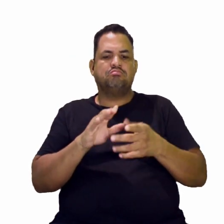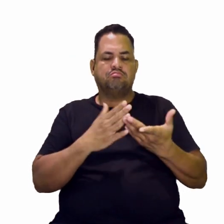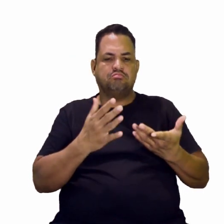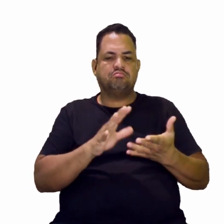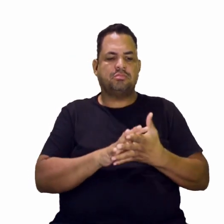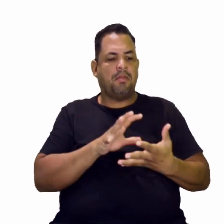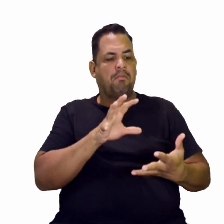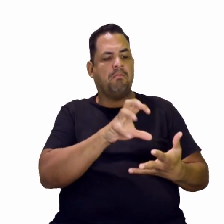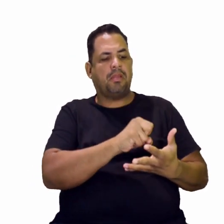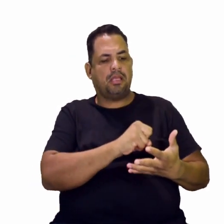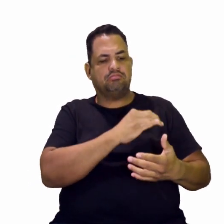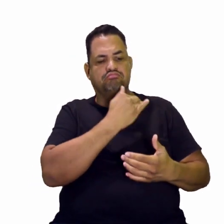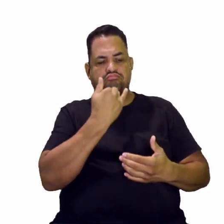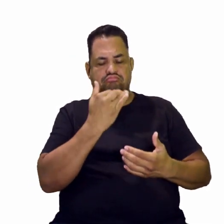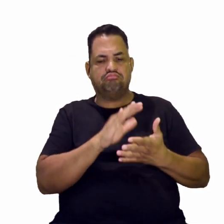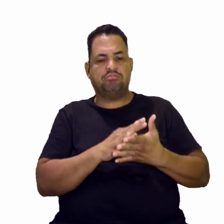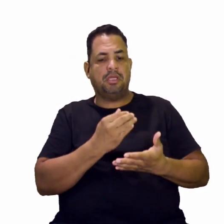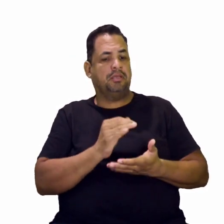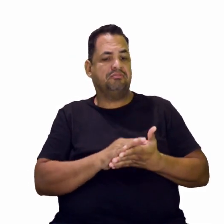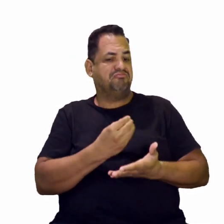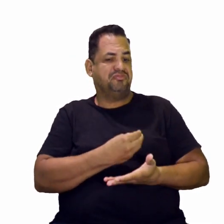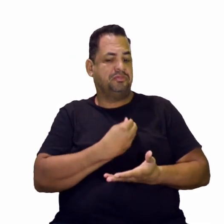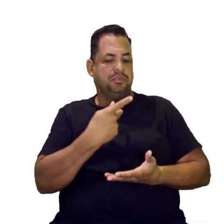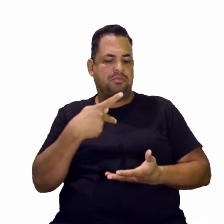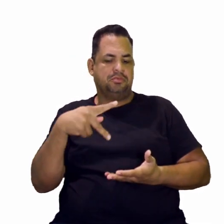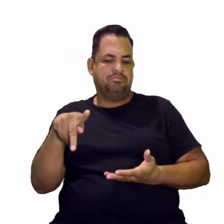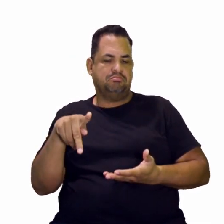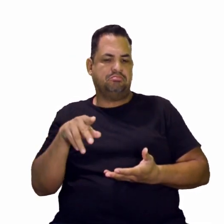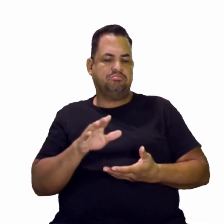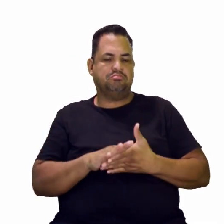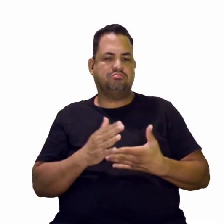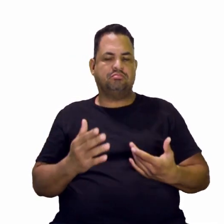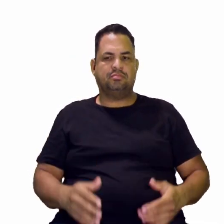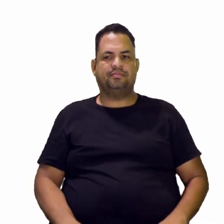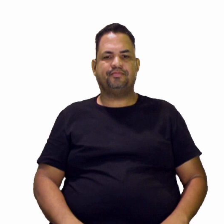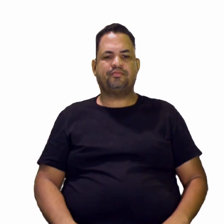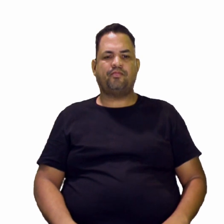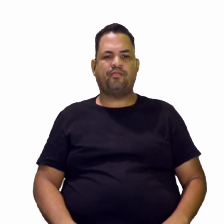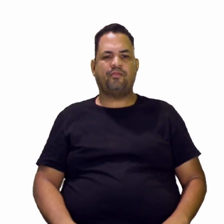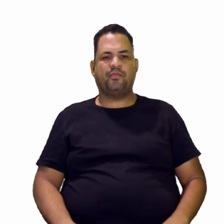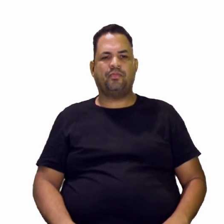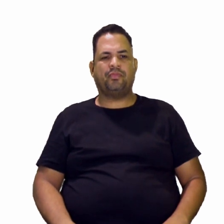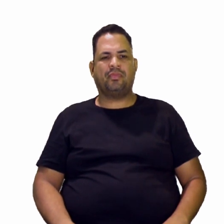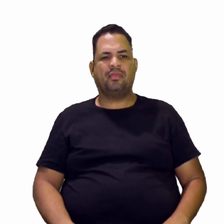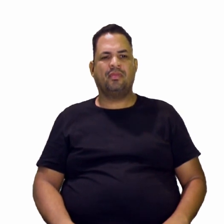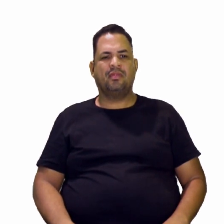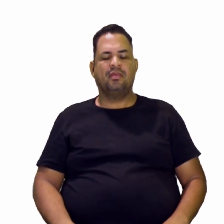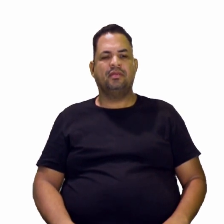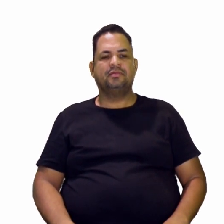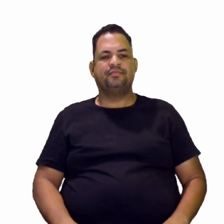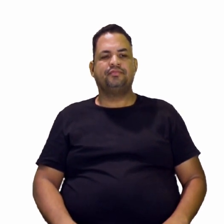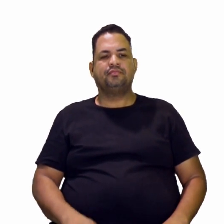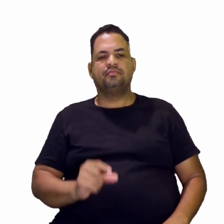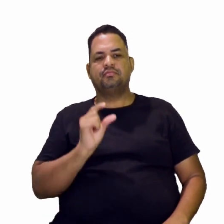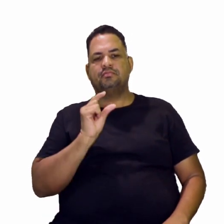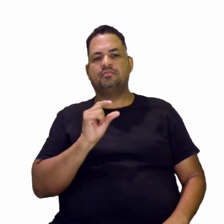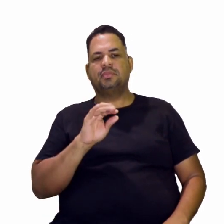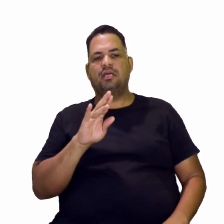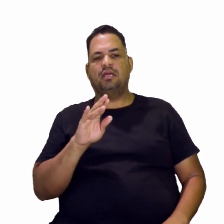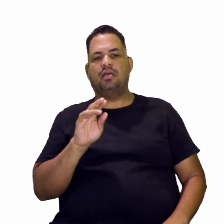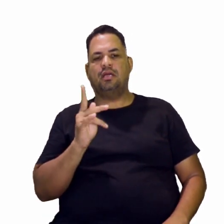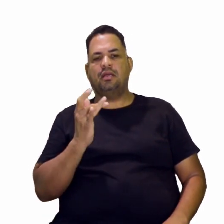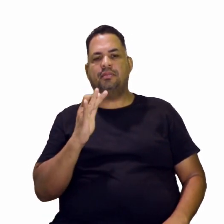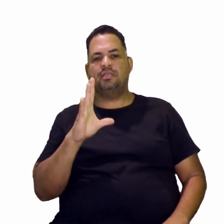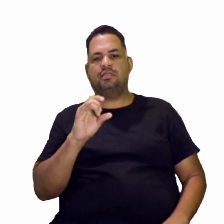matando isso para sobreviver, você está se alimentando daquilo, tá bom? O termo hábitat se